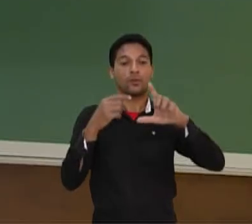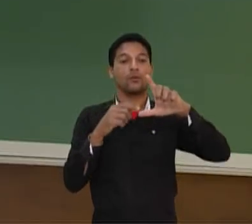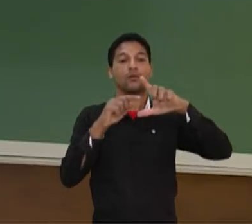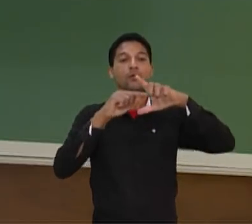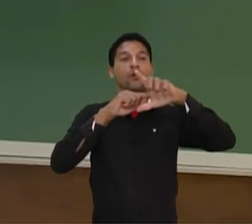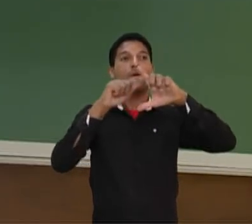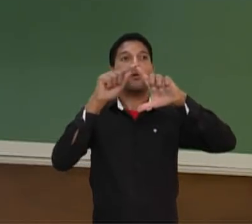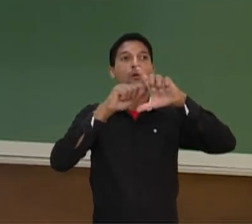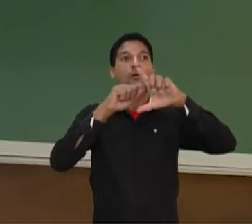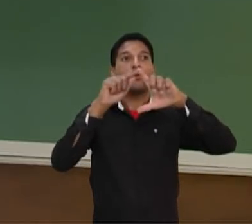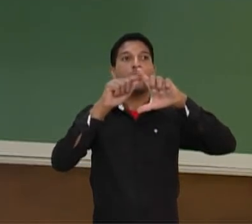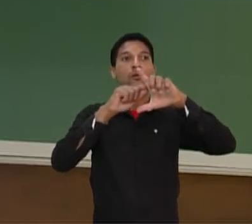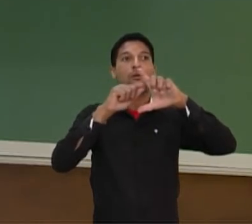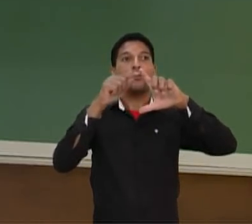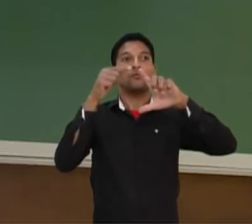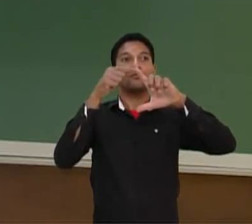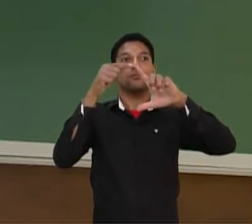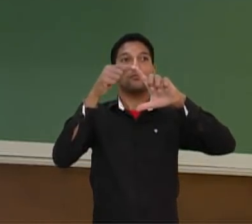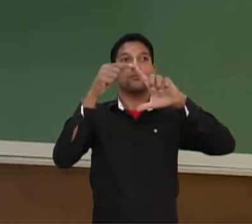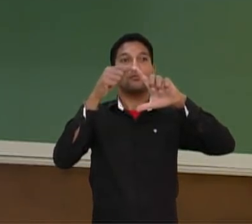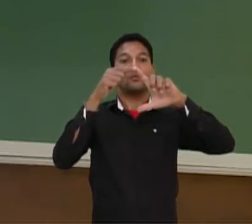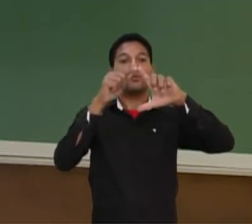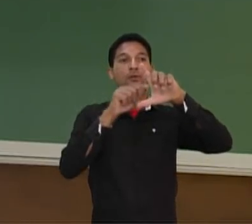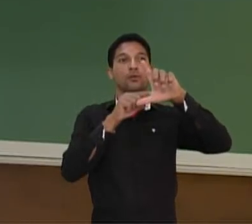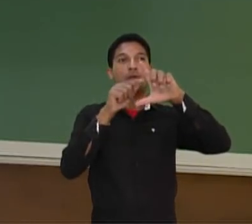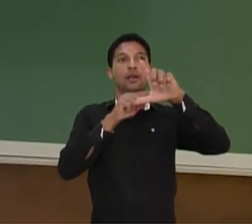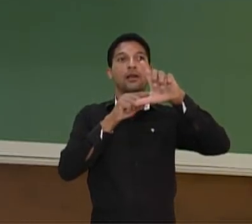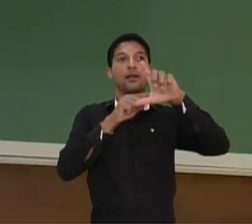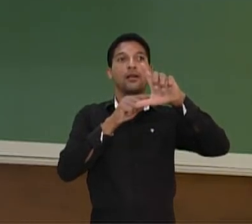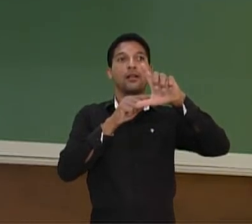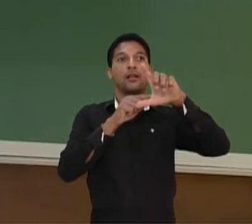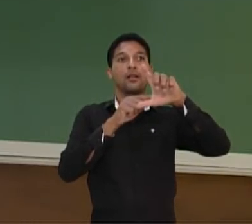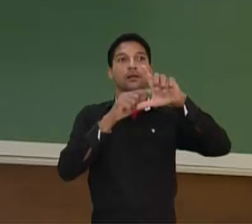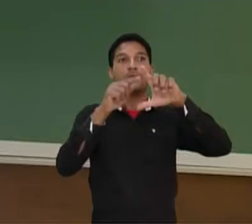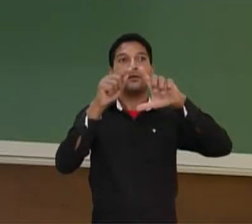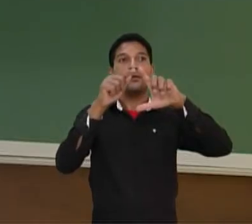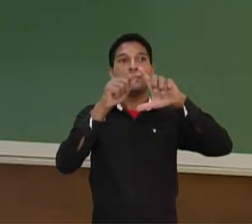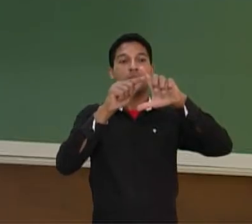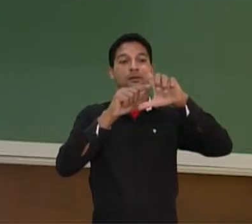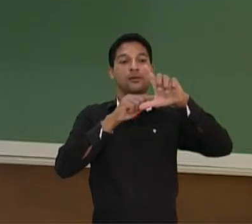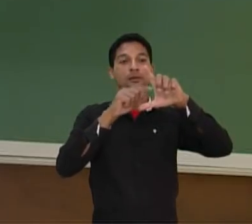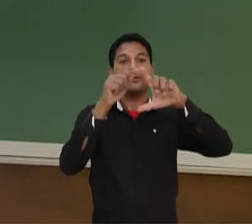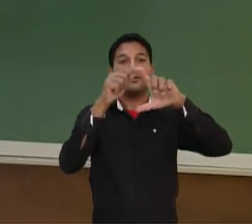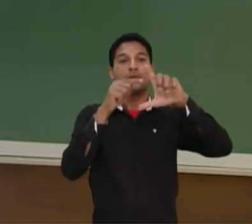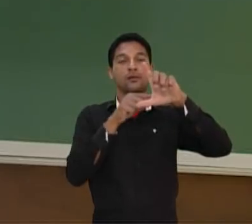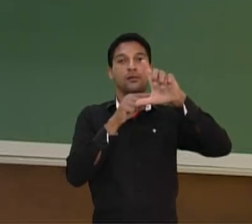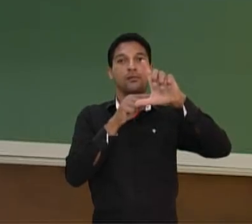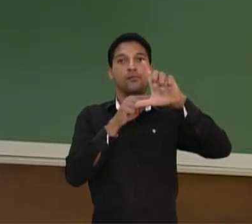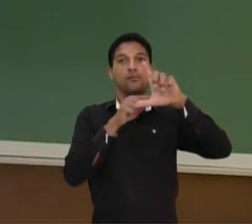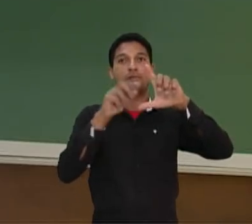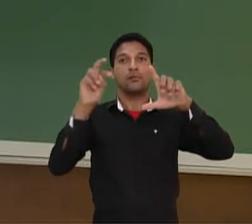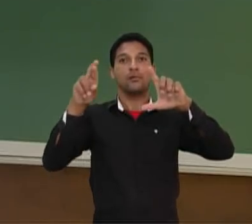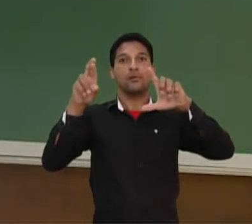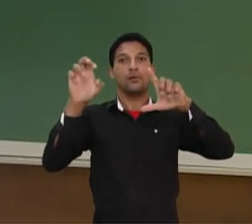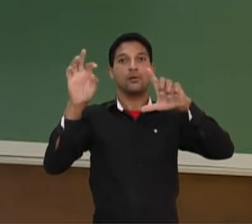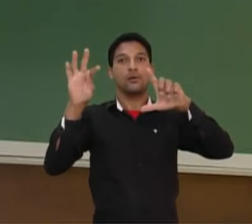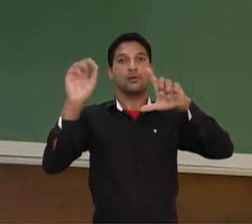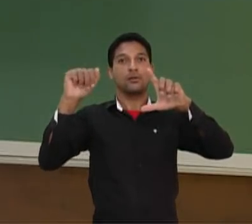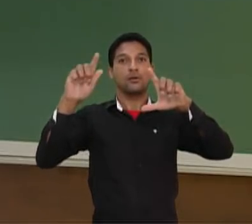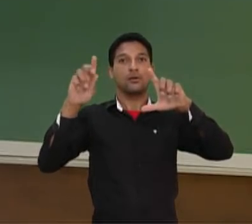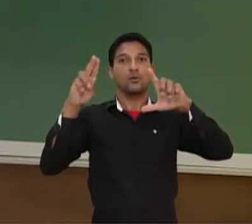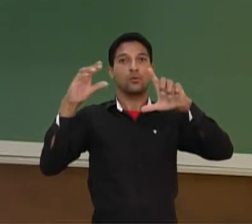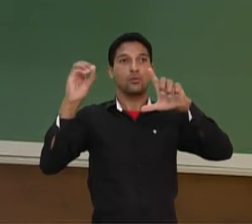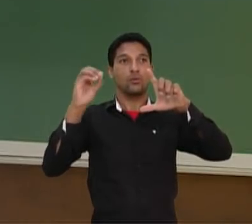uma medida, ó, é a diagonal de um retângulo de 2 quadradinhos, ó. E esse lado aqui é a